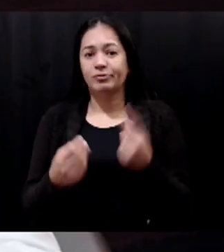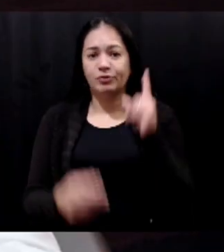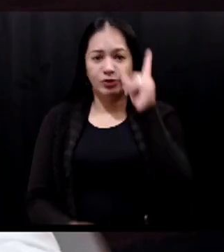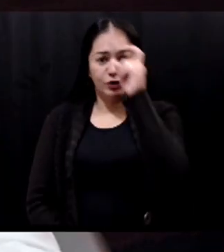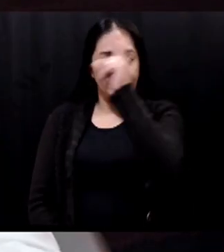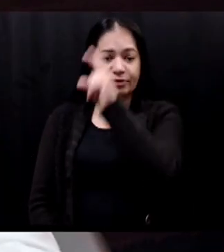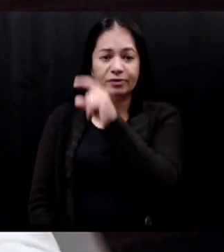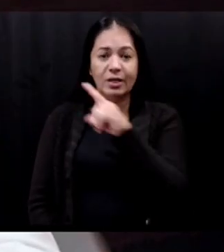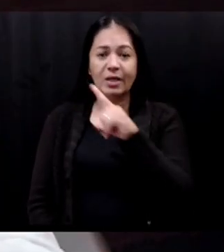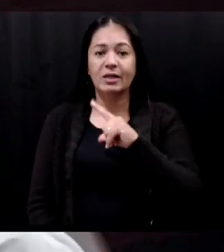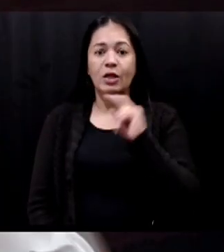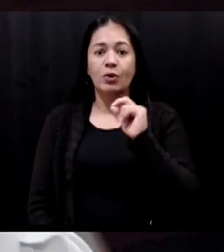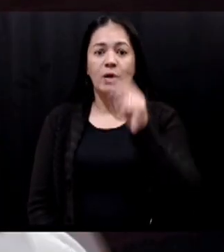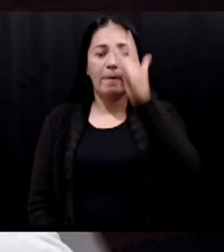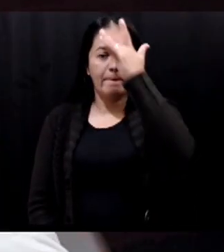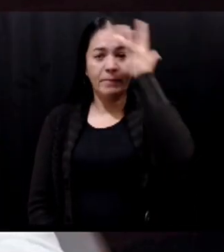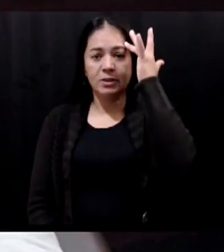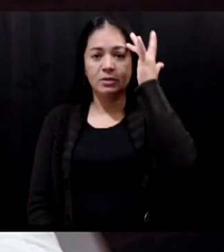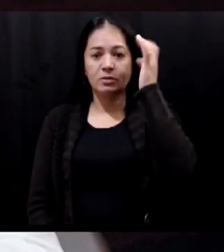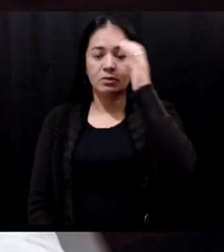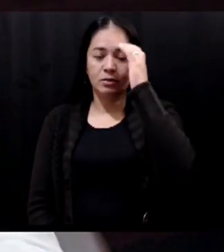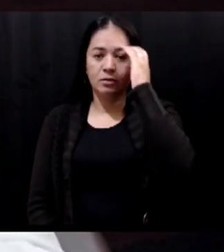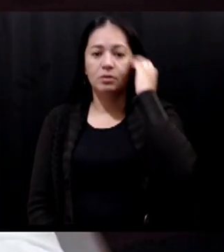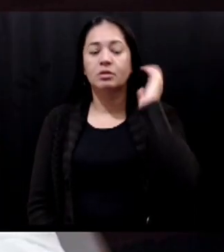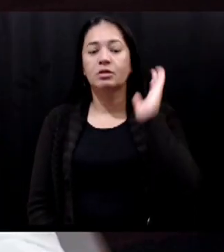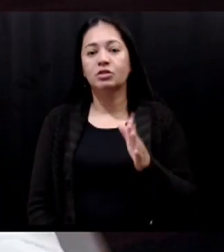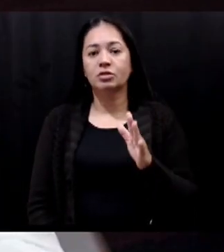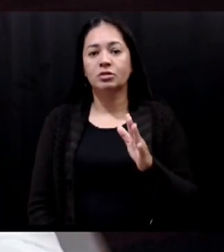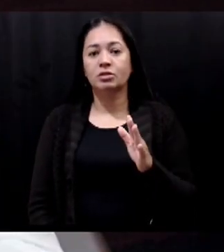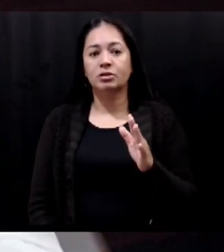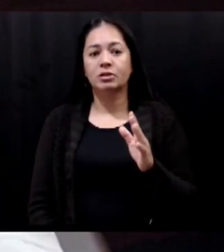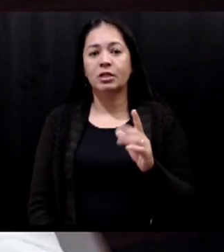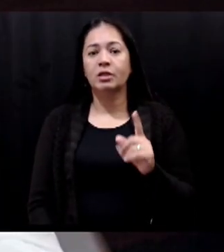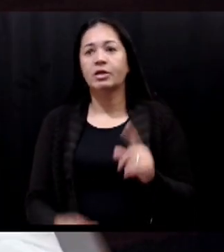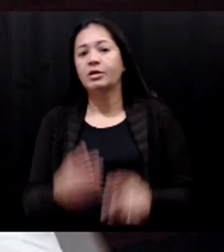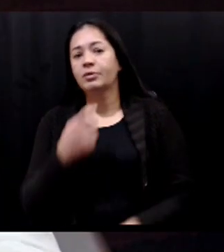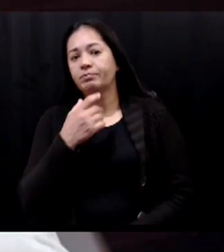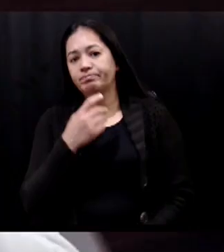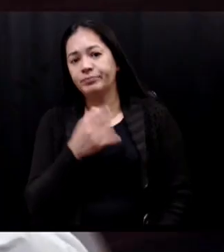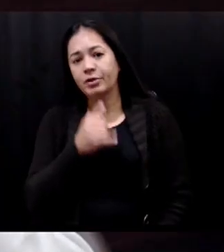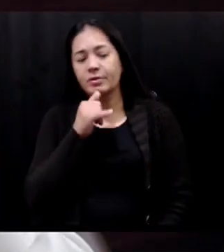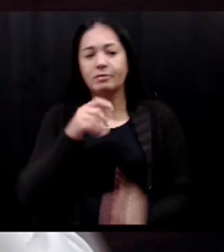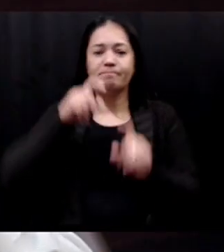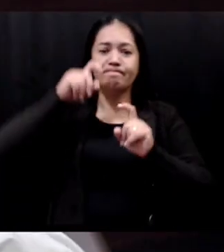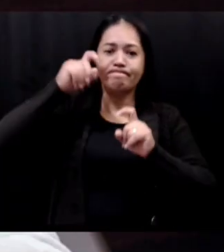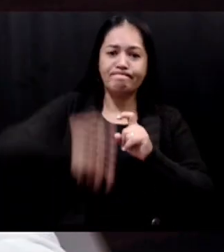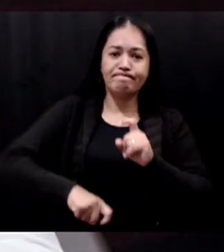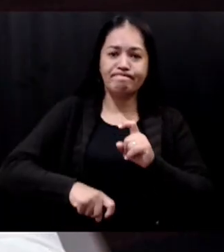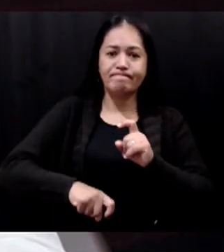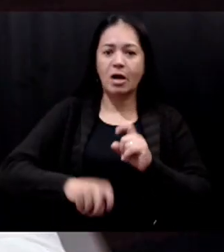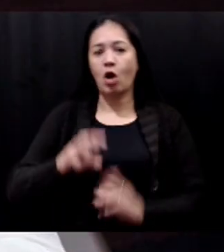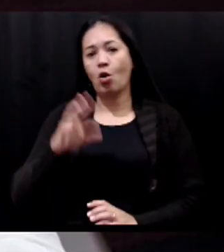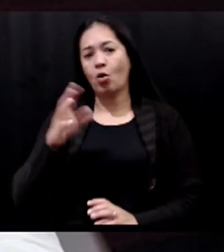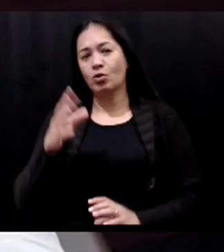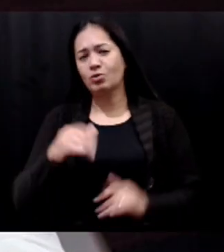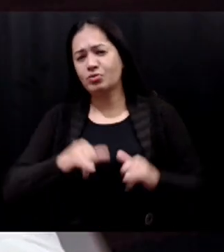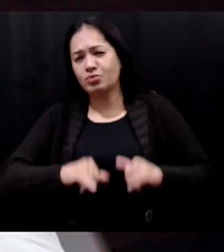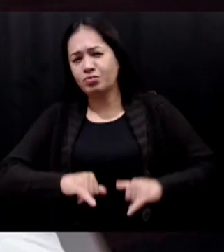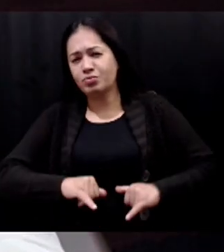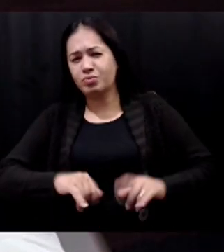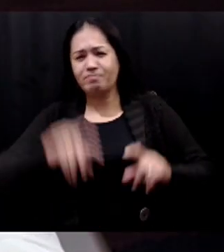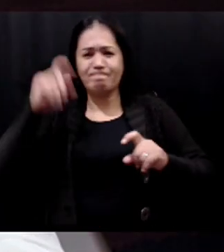pessoas com histórico de abuso, por exemplo, né, e que sofreram abuso na